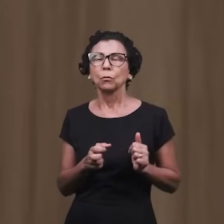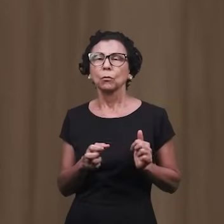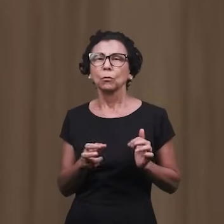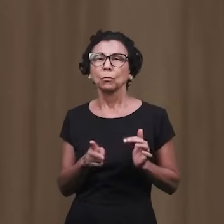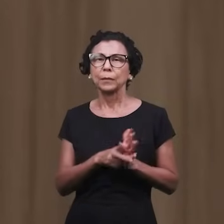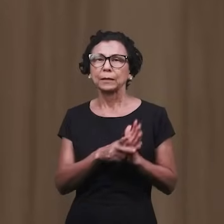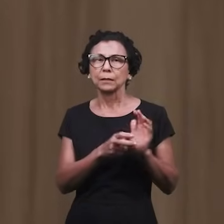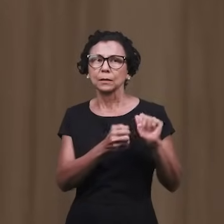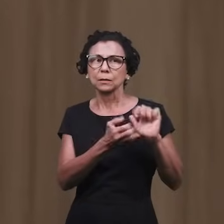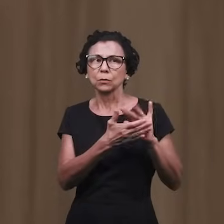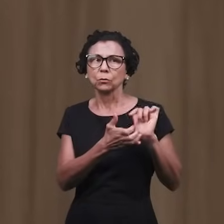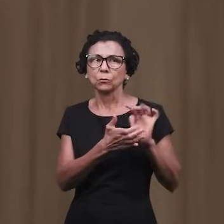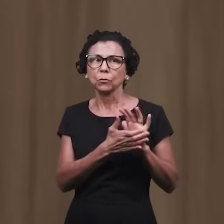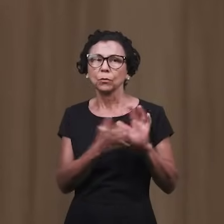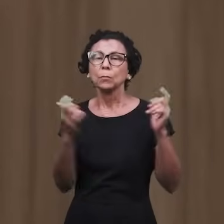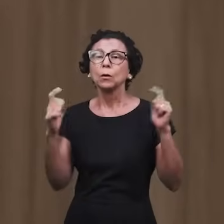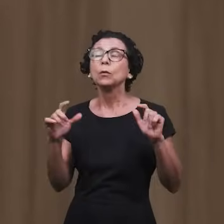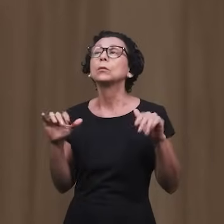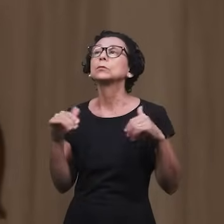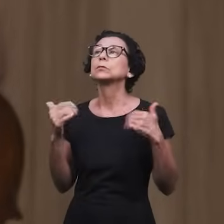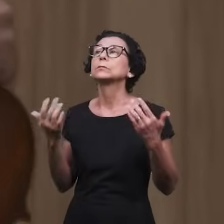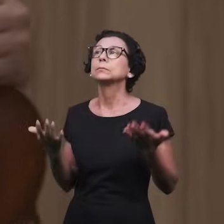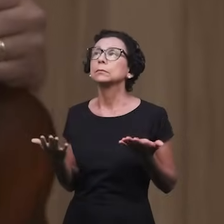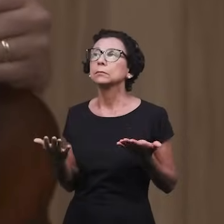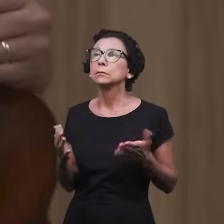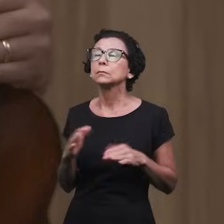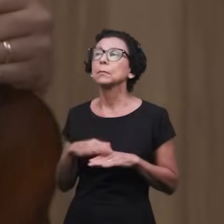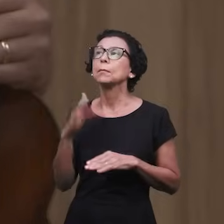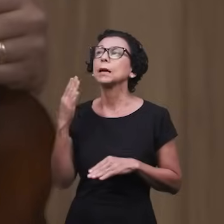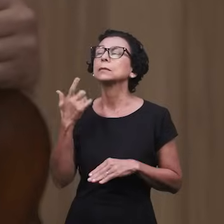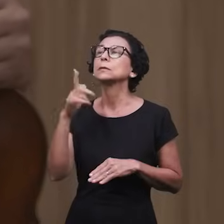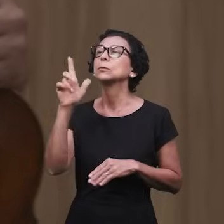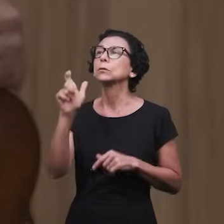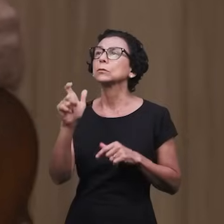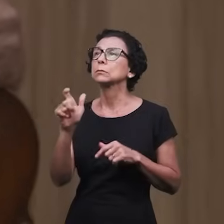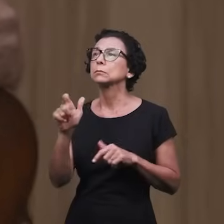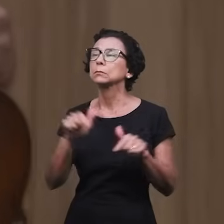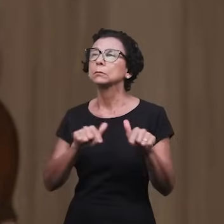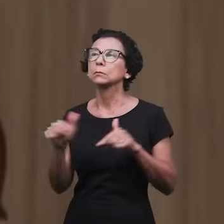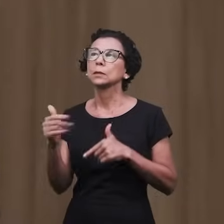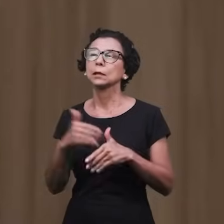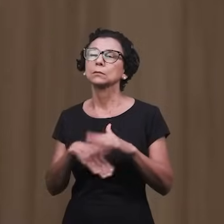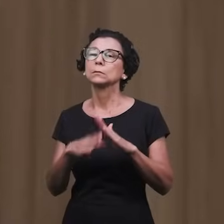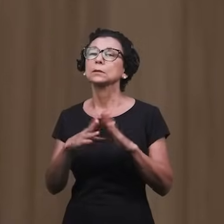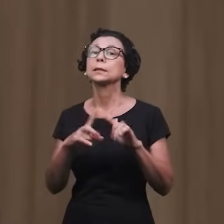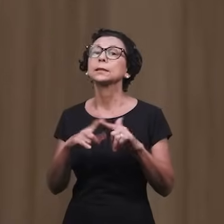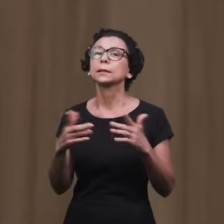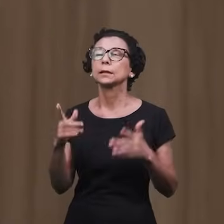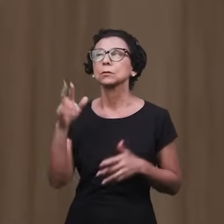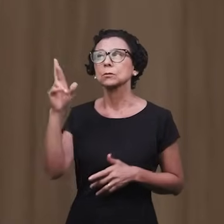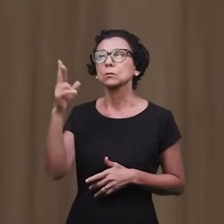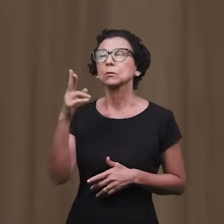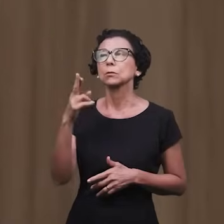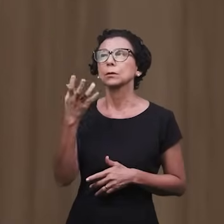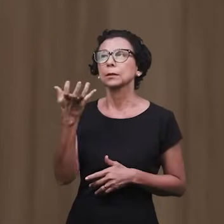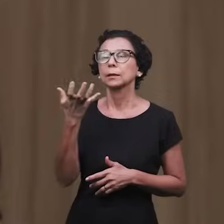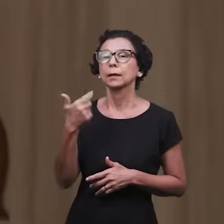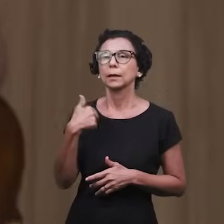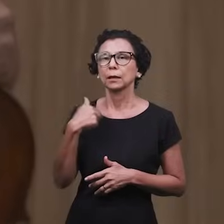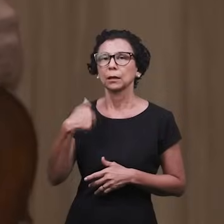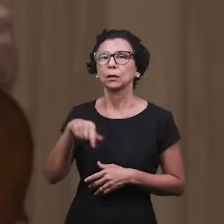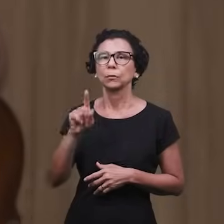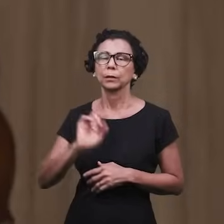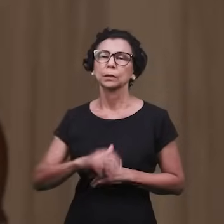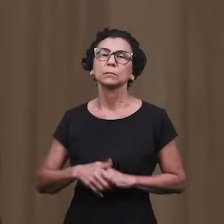onde o Senhor nos quer, seja no louvor, seja em outra atividade nas nossas igrejas. E o Senhor nos honra muito nas